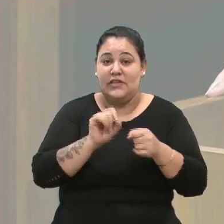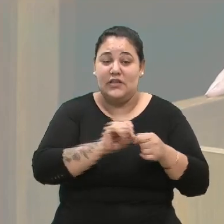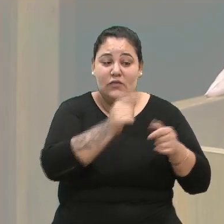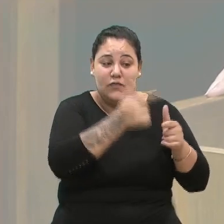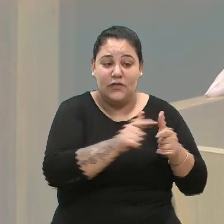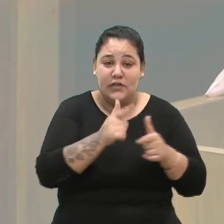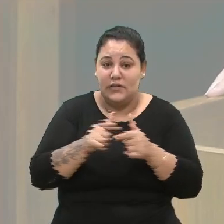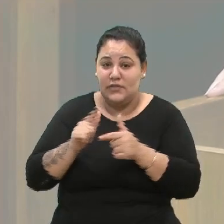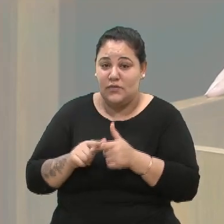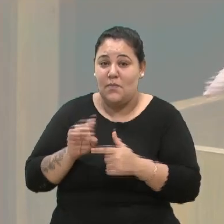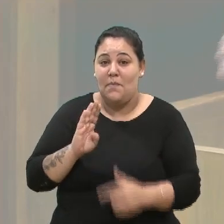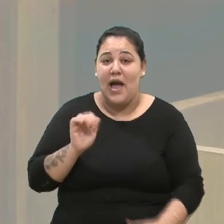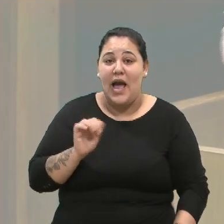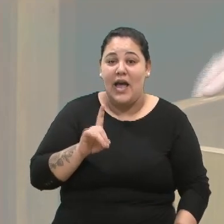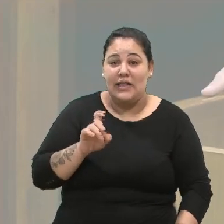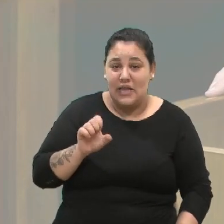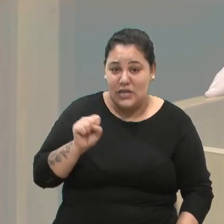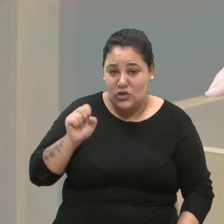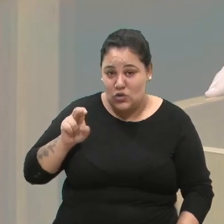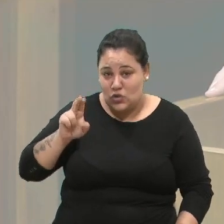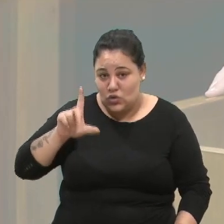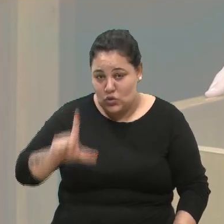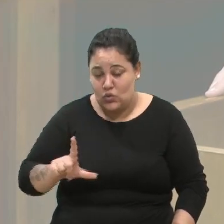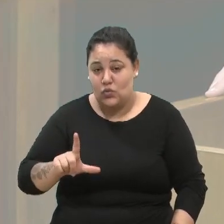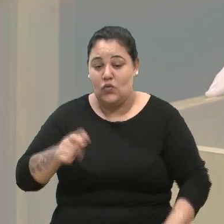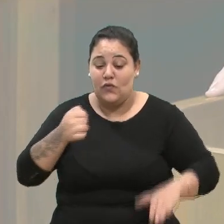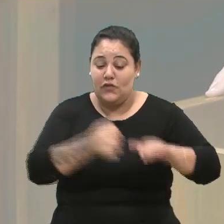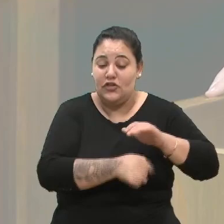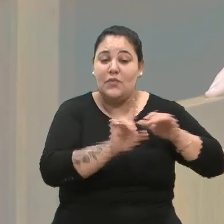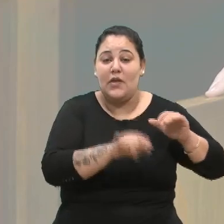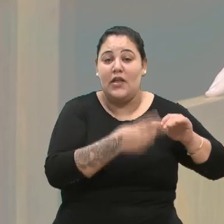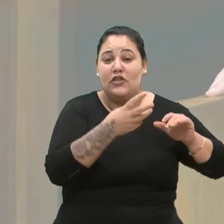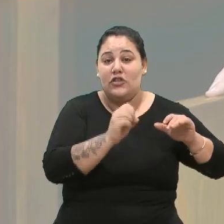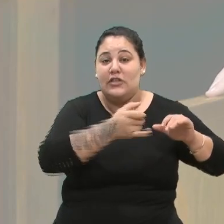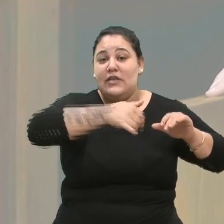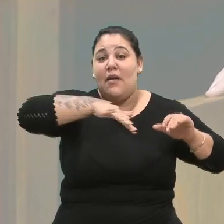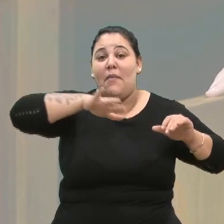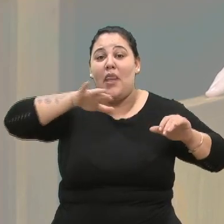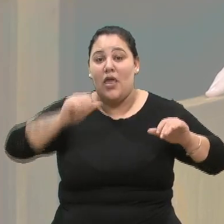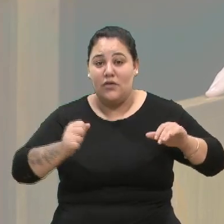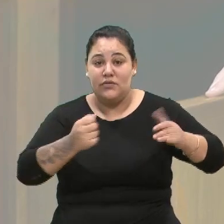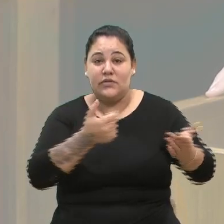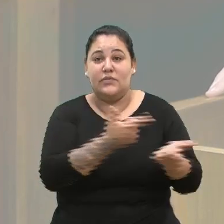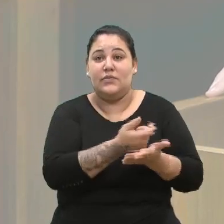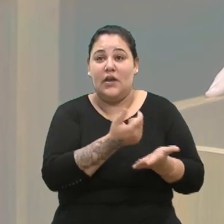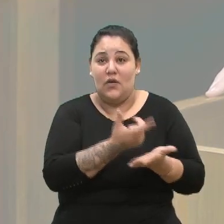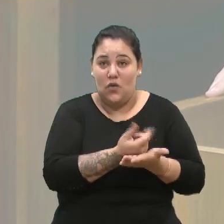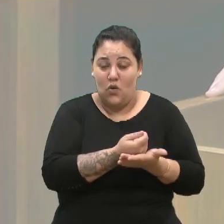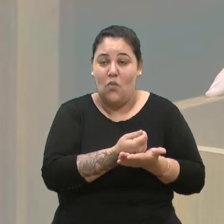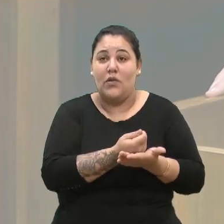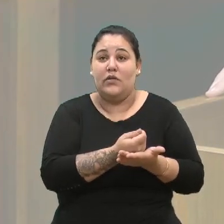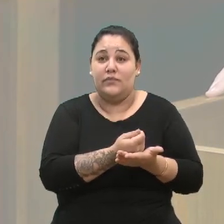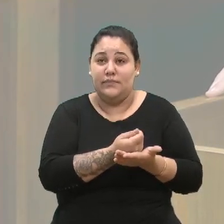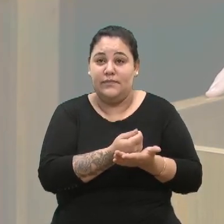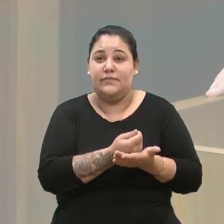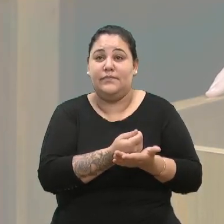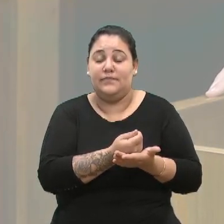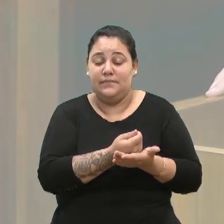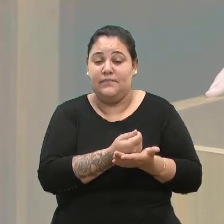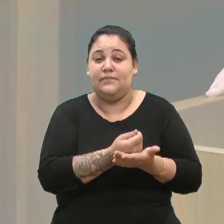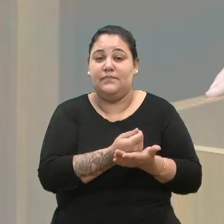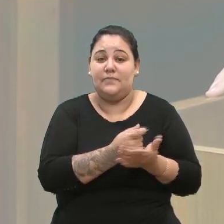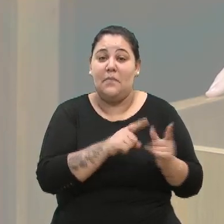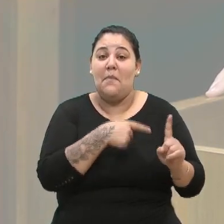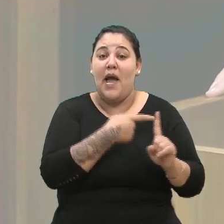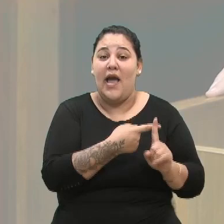com o Badesul. O investimento é de 30 milhões de reais para a compra de mais